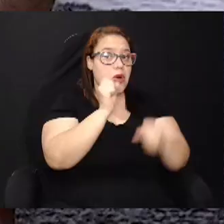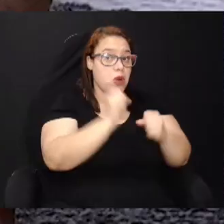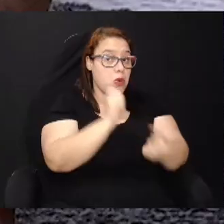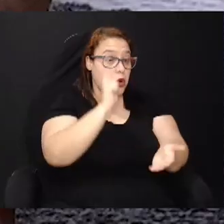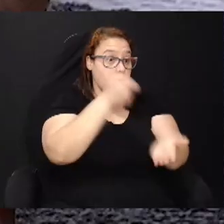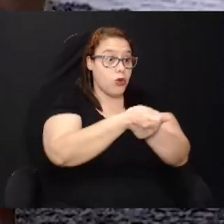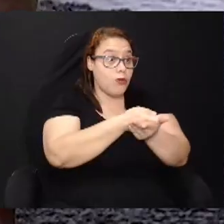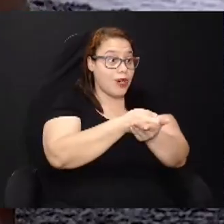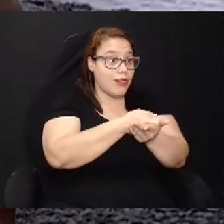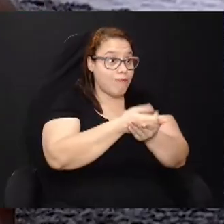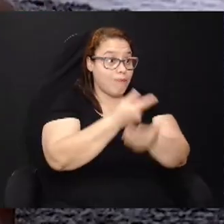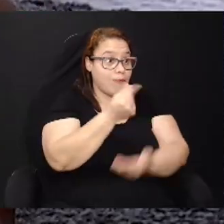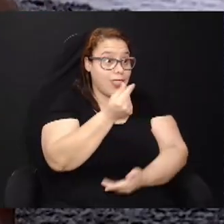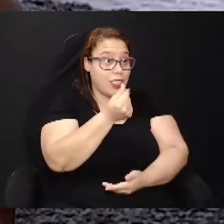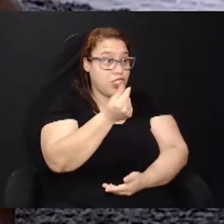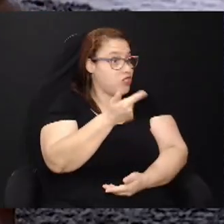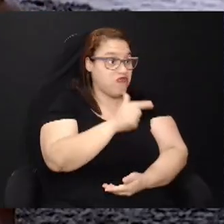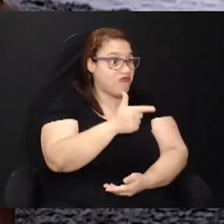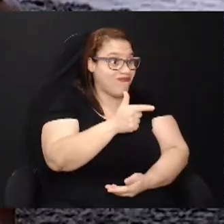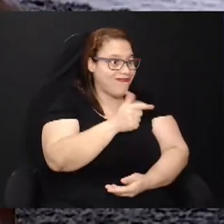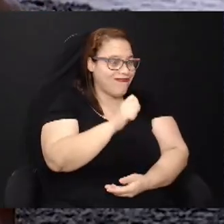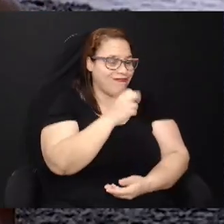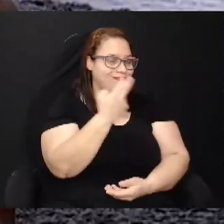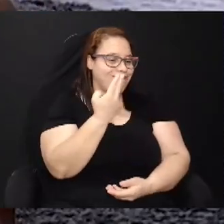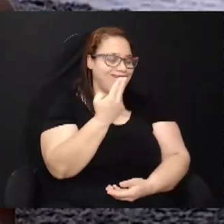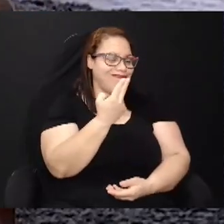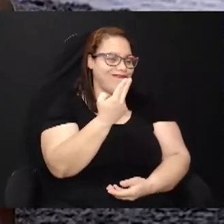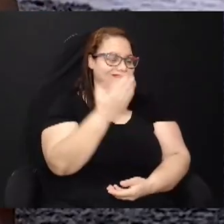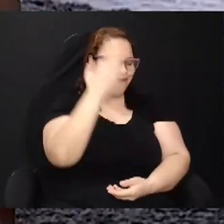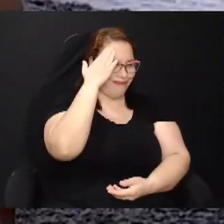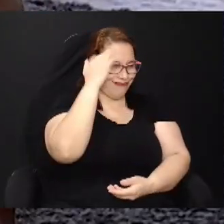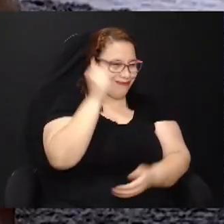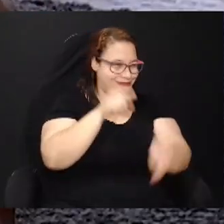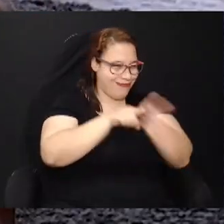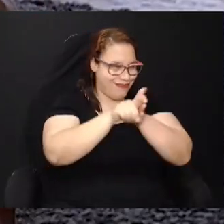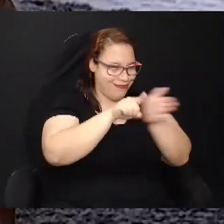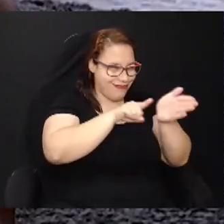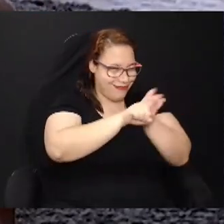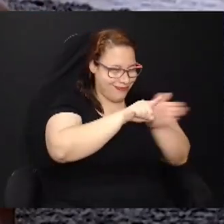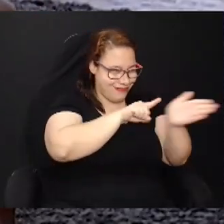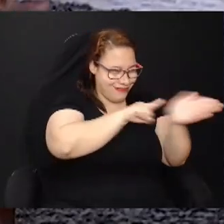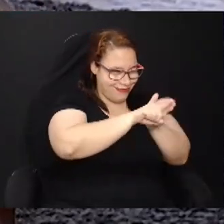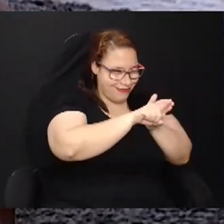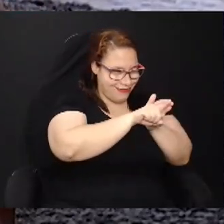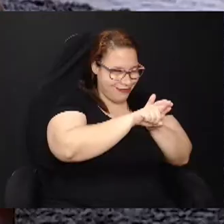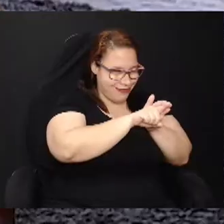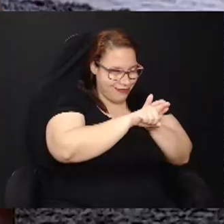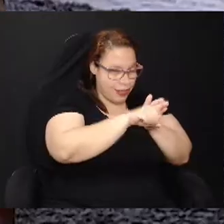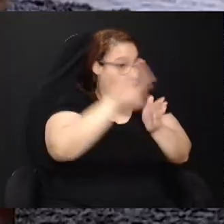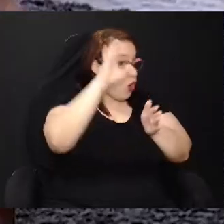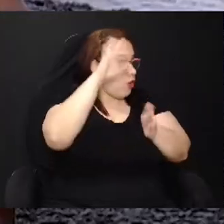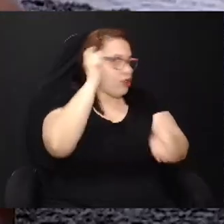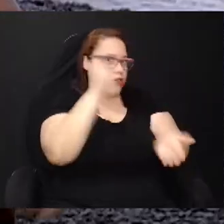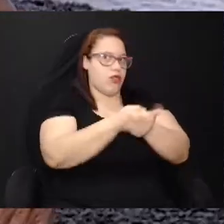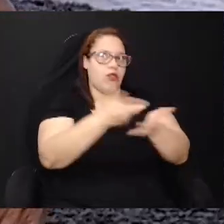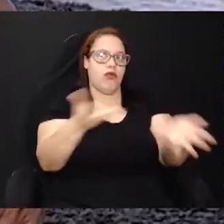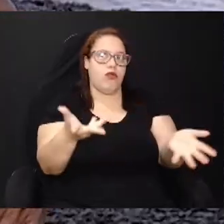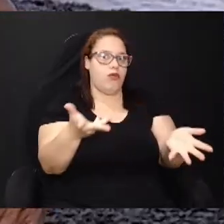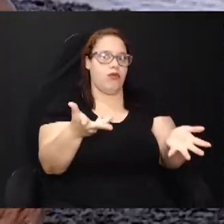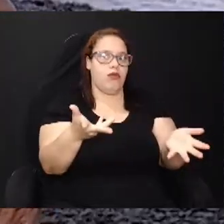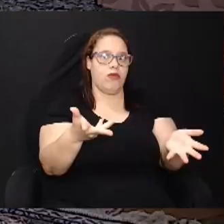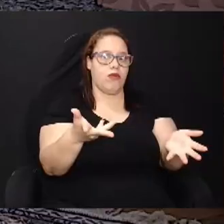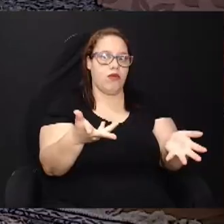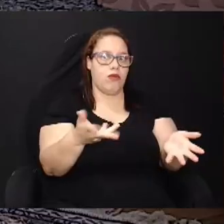ou não. Isso só sabe perguntando, não adivinha. Eu vou adivinhar que dá para comprar, tá aqui meu papel, dá essa receita e